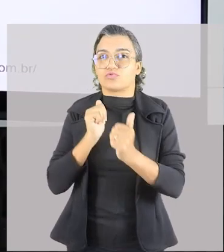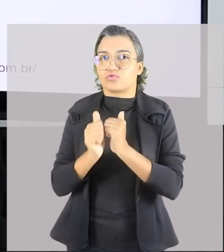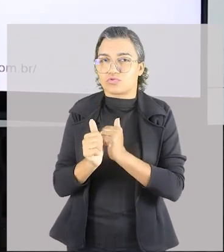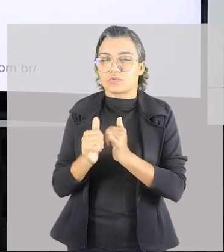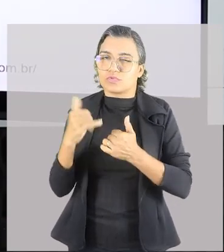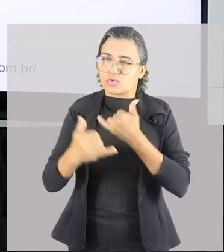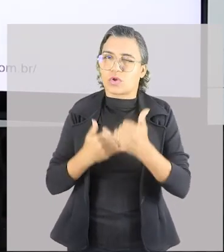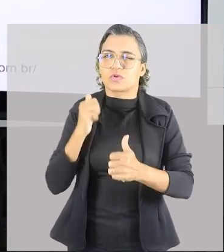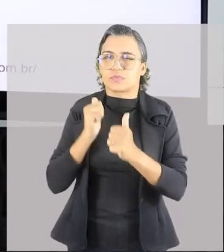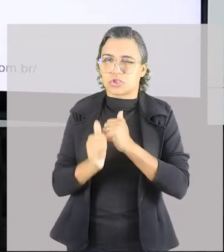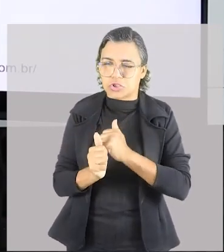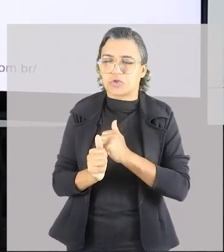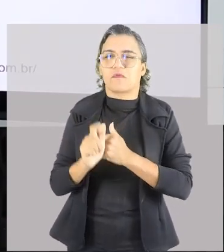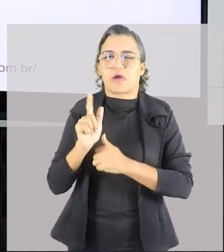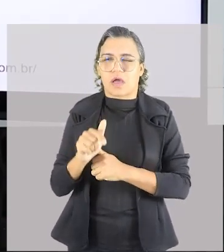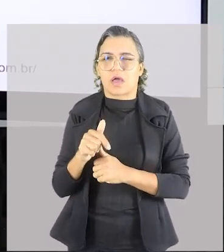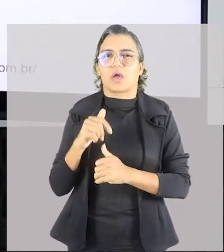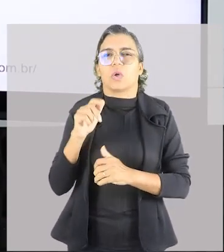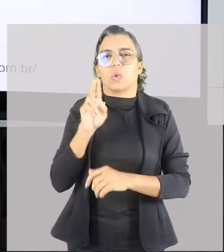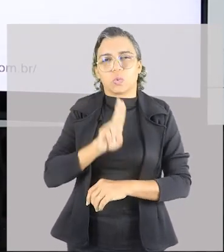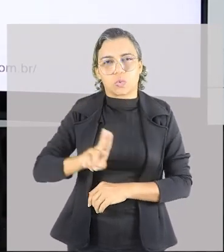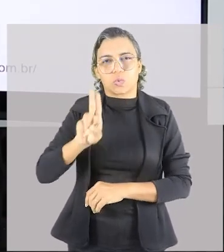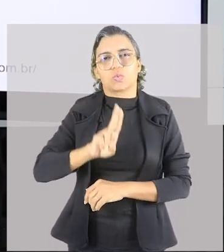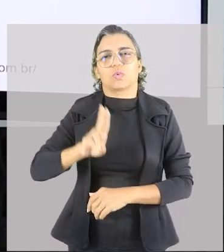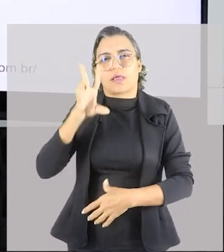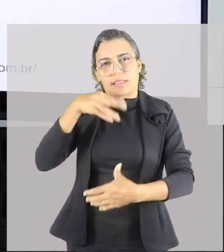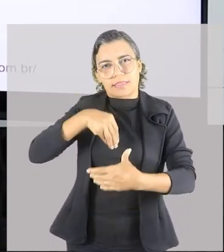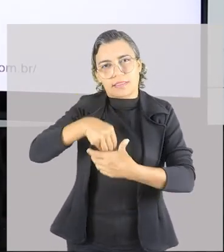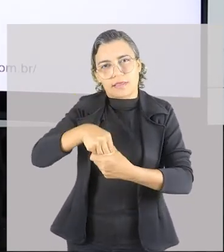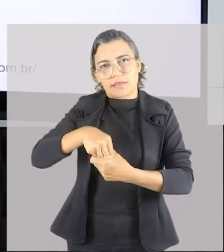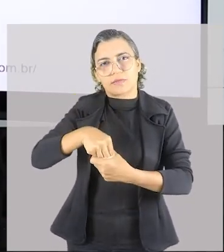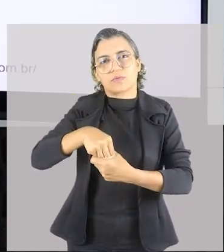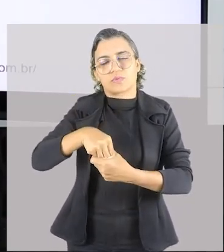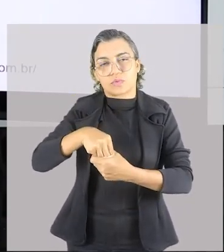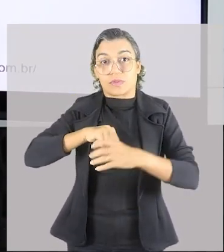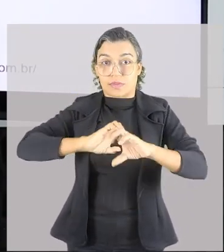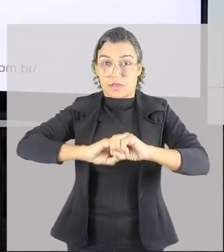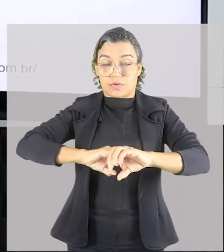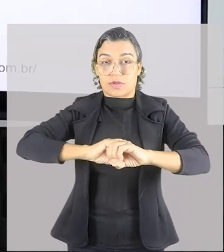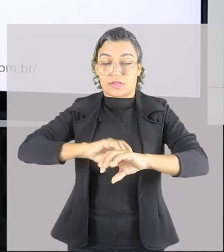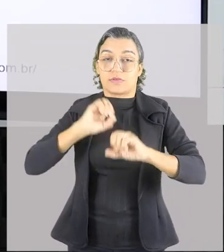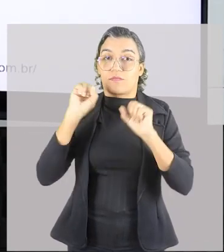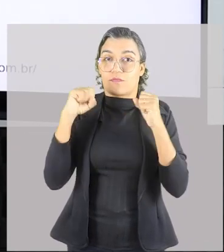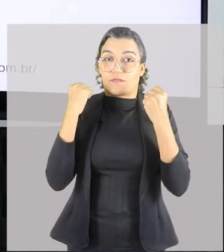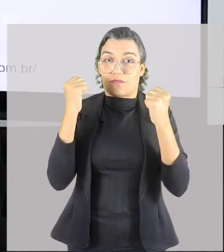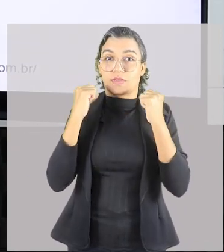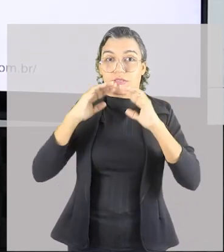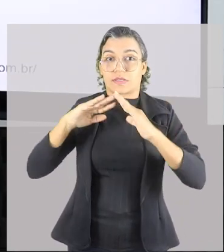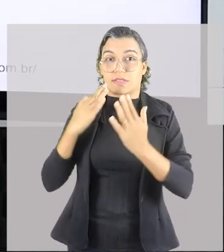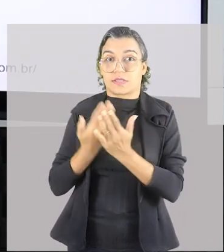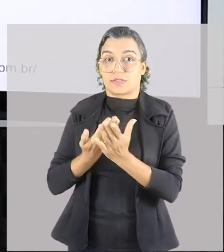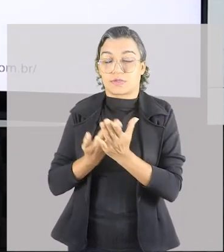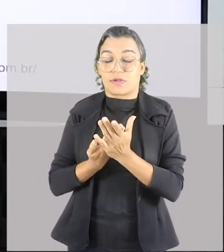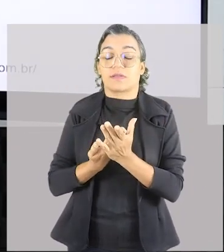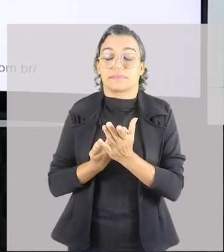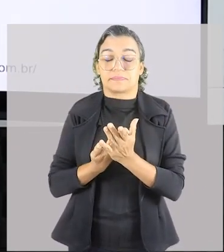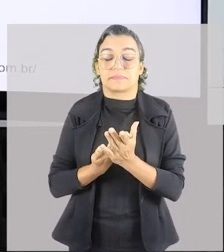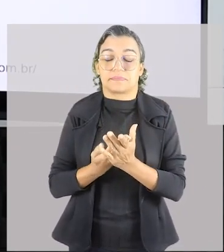são bem utilizados, muito utilizados, dentro da educação física escolar,